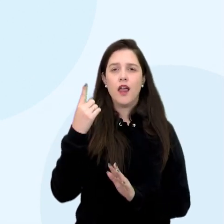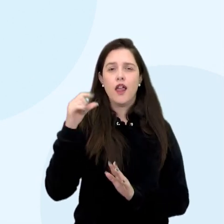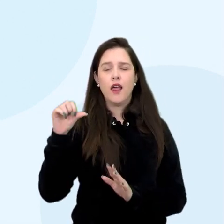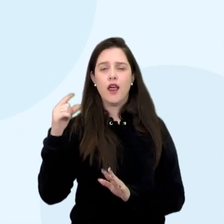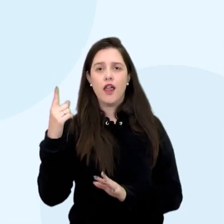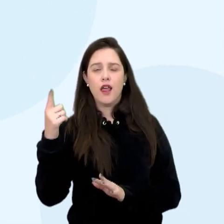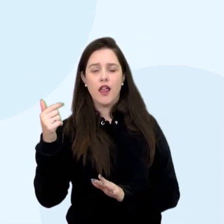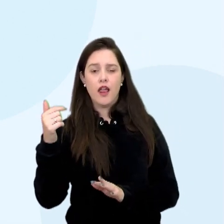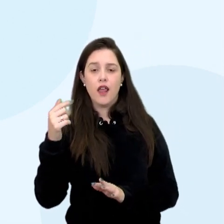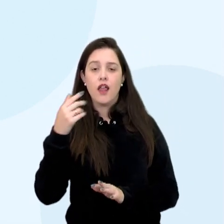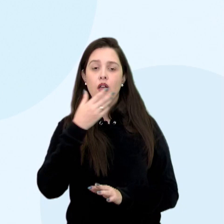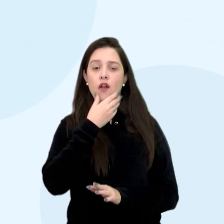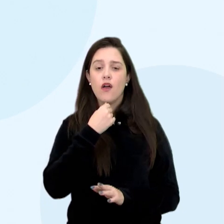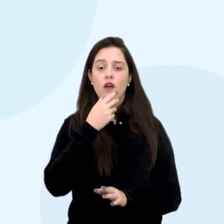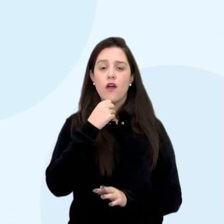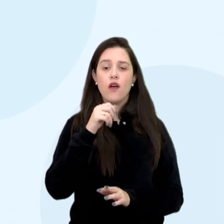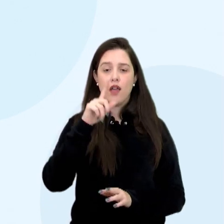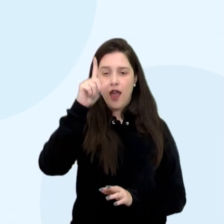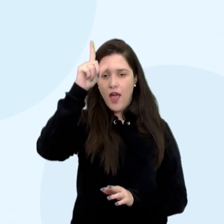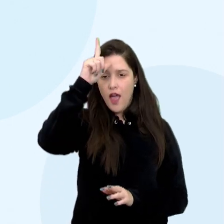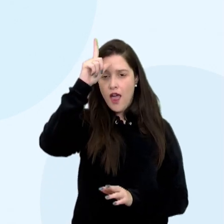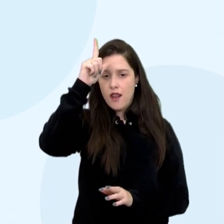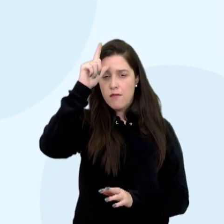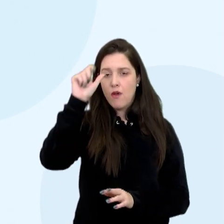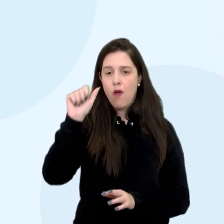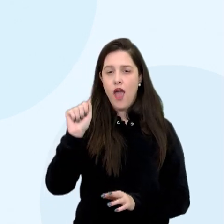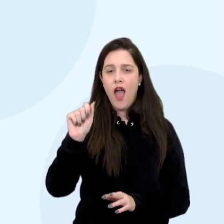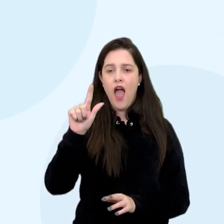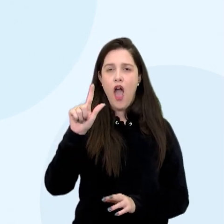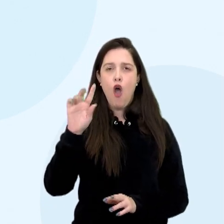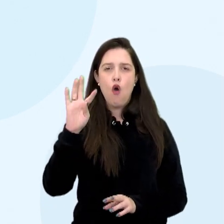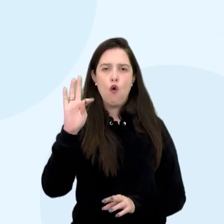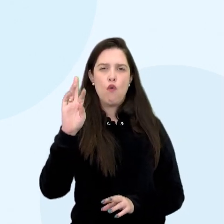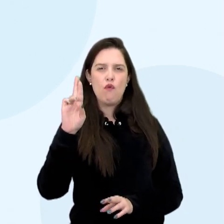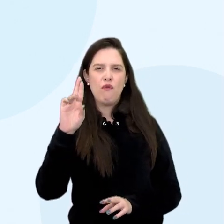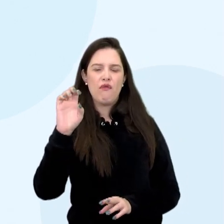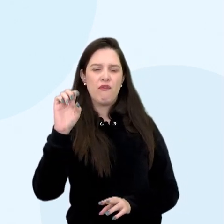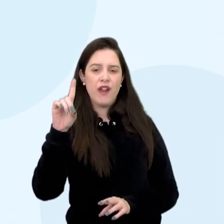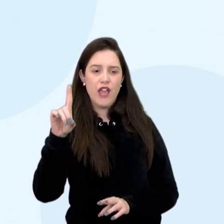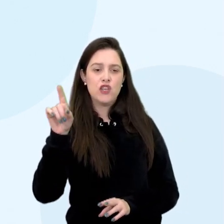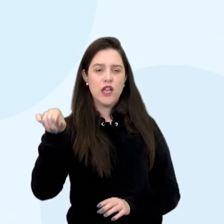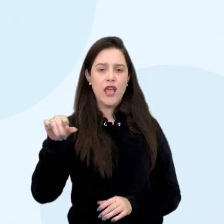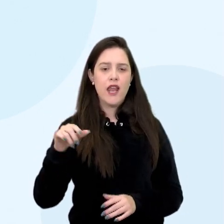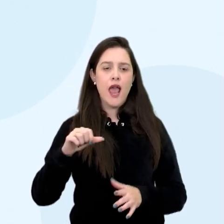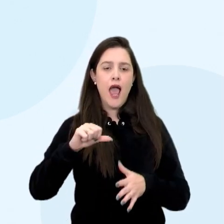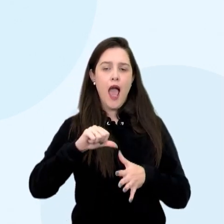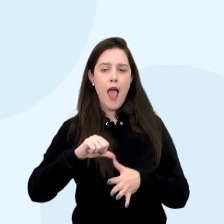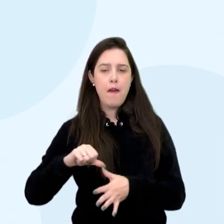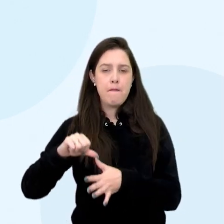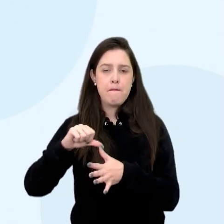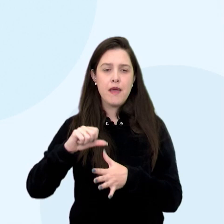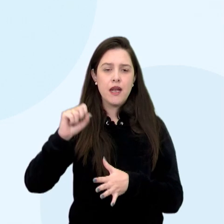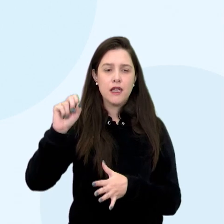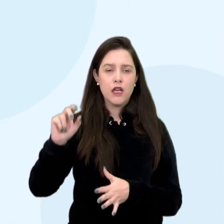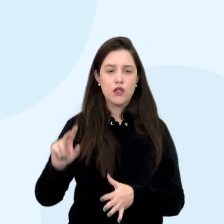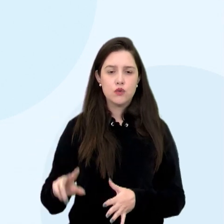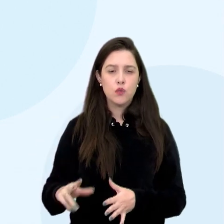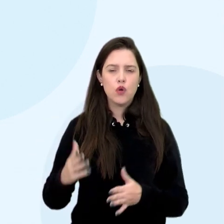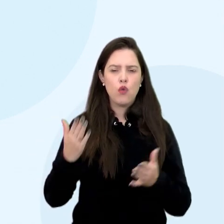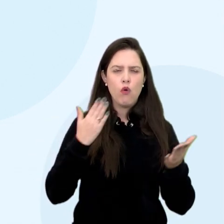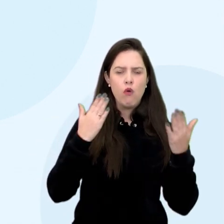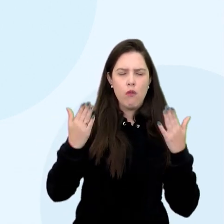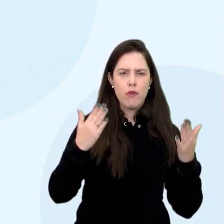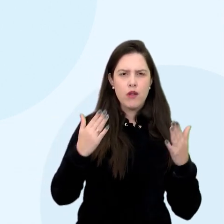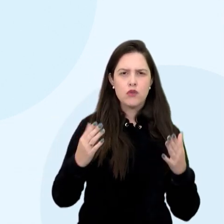Alfred Wegener, que observou o recorte da costa leste da América do Sul, comparou com o da costa oeste da